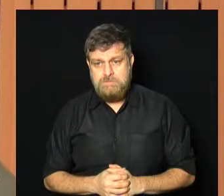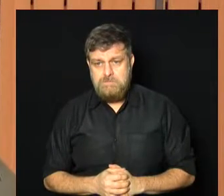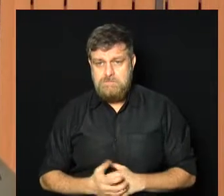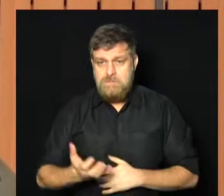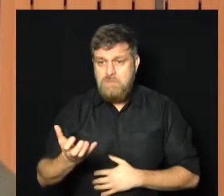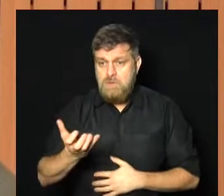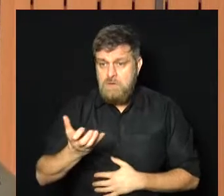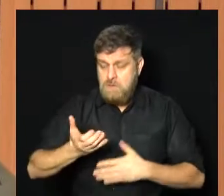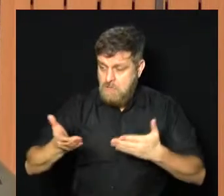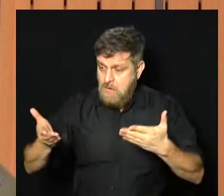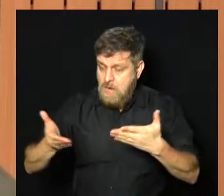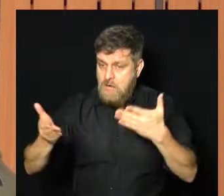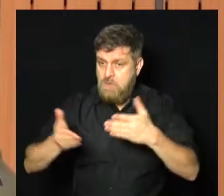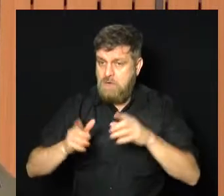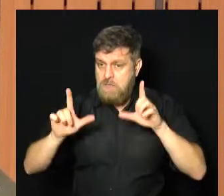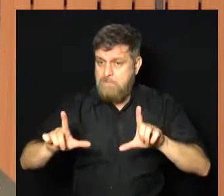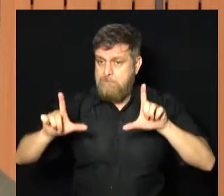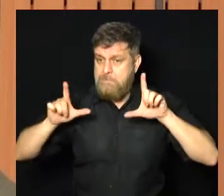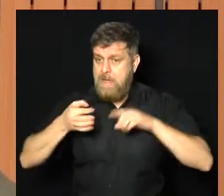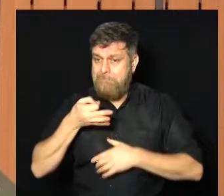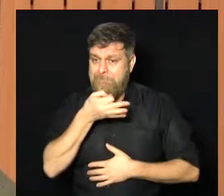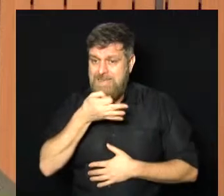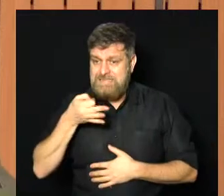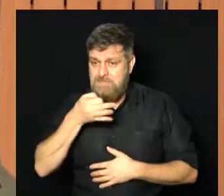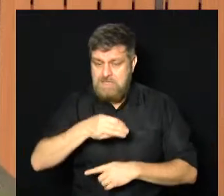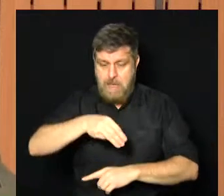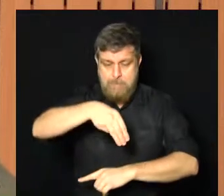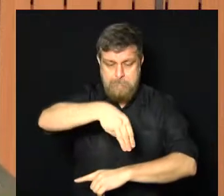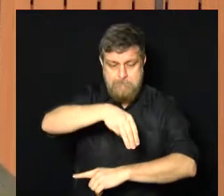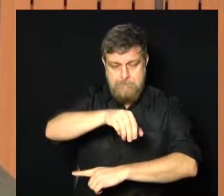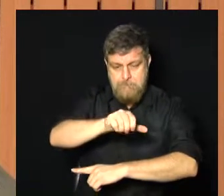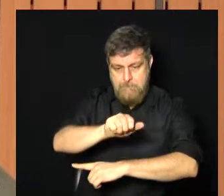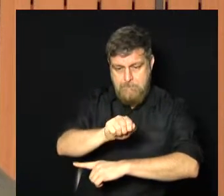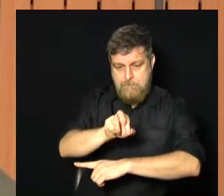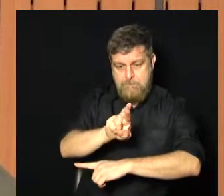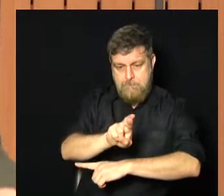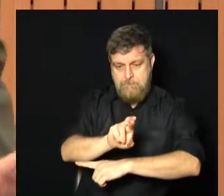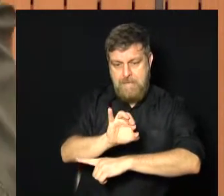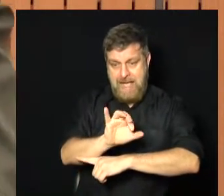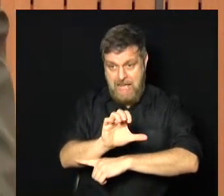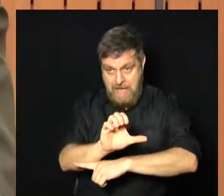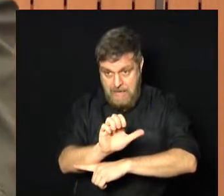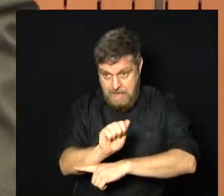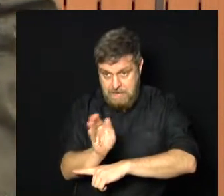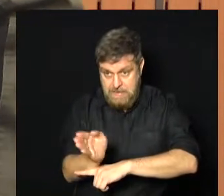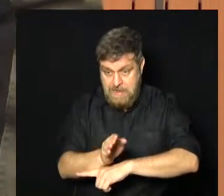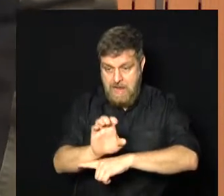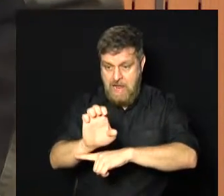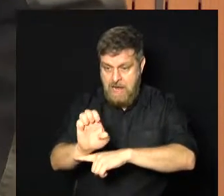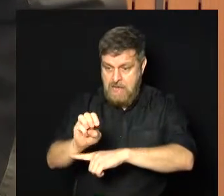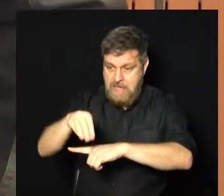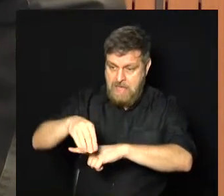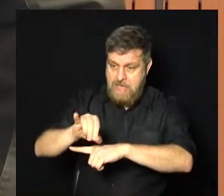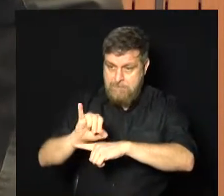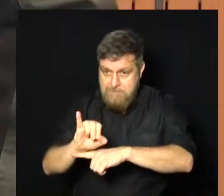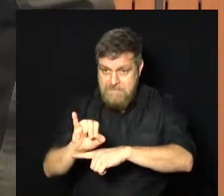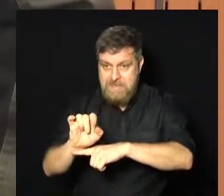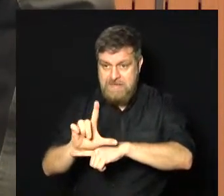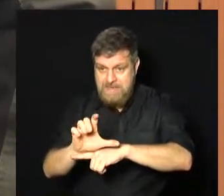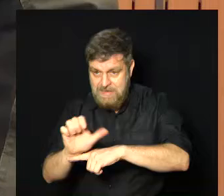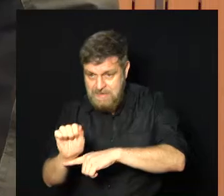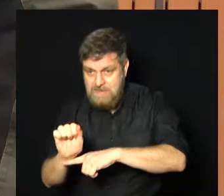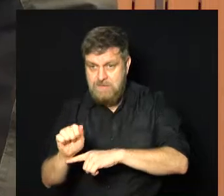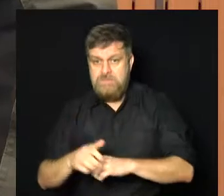agora passar a palavra para Maria Emília de Castro, que representa aqui a Comissão de Monitoras e Agentes da Educação